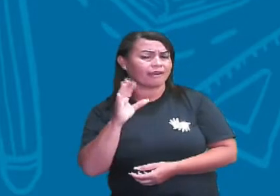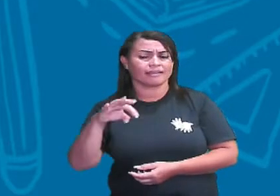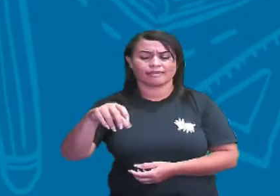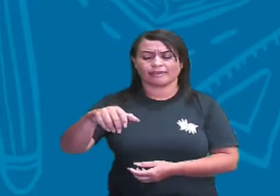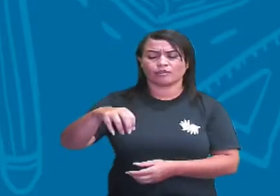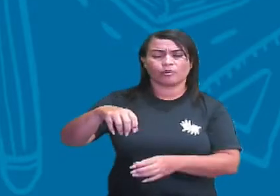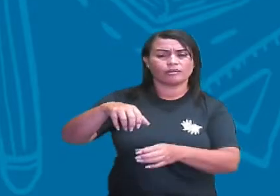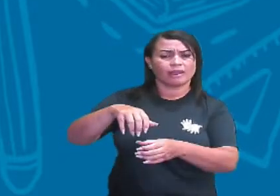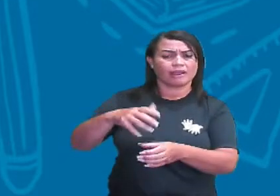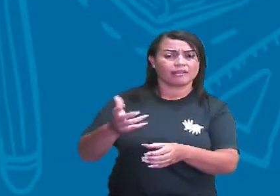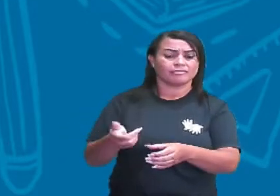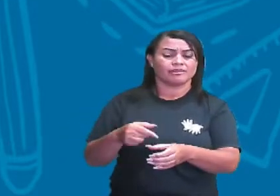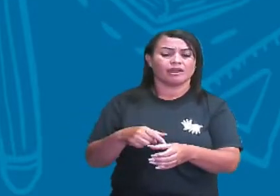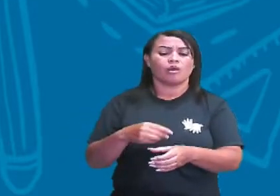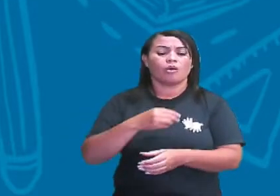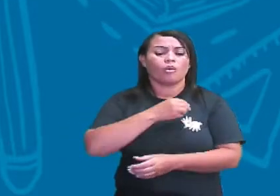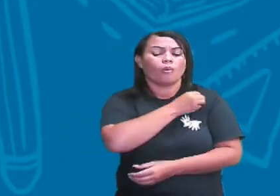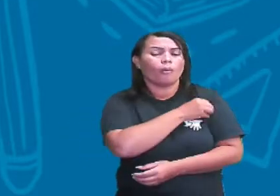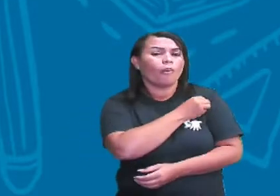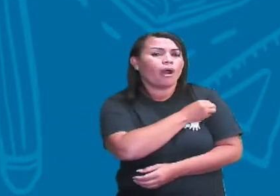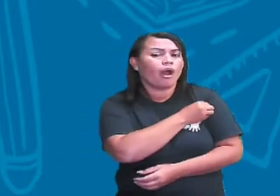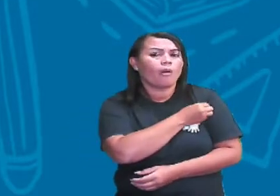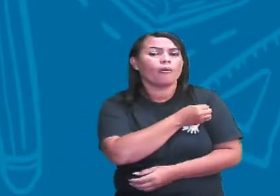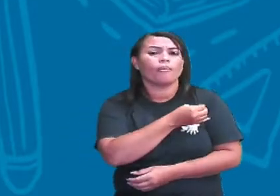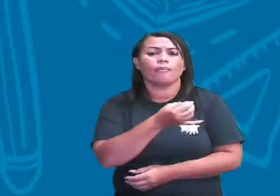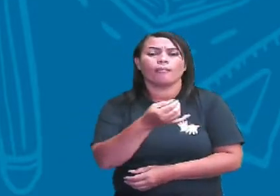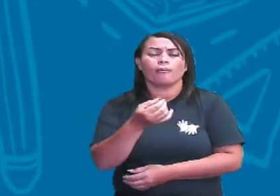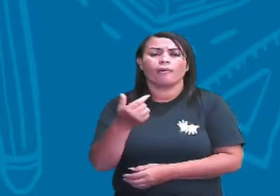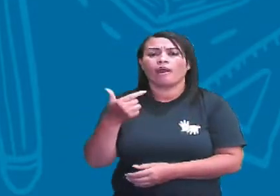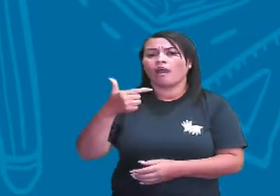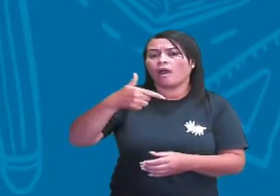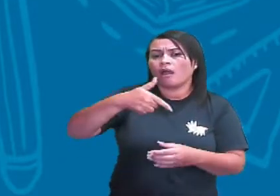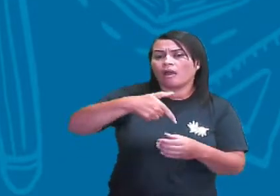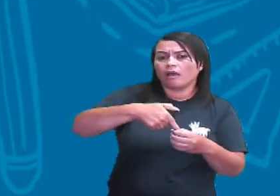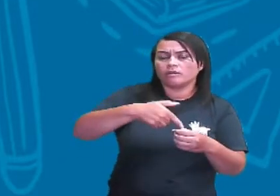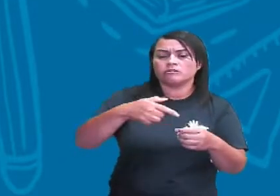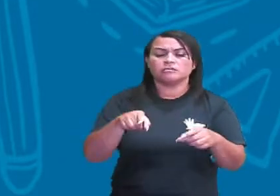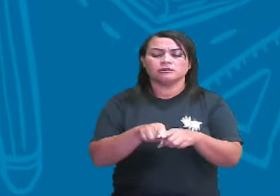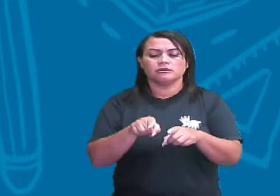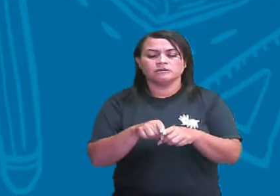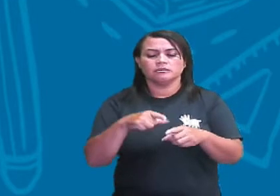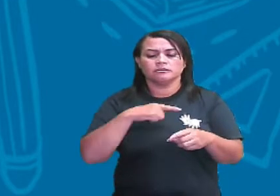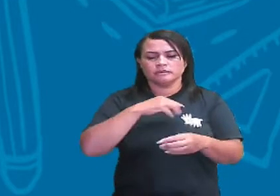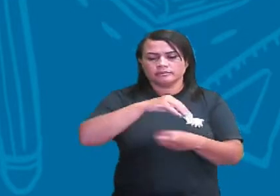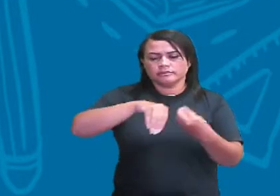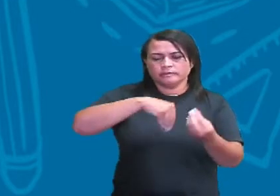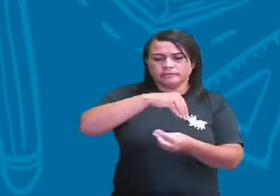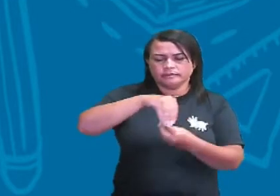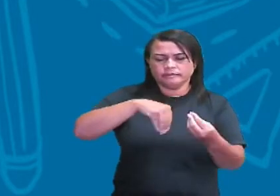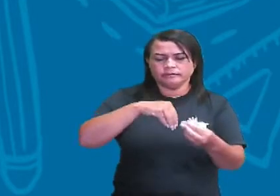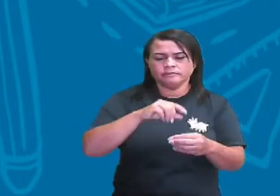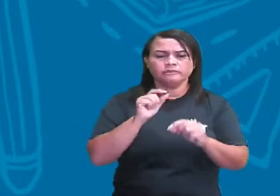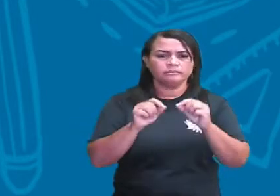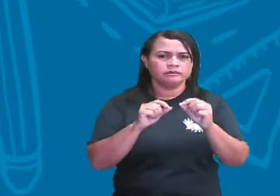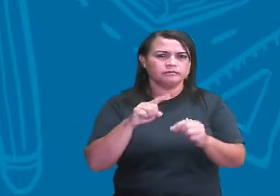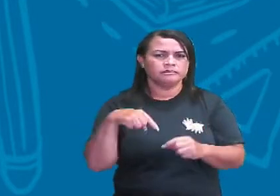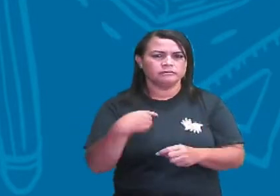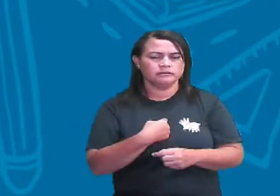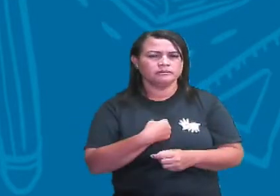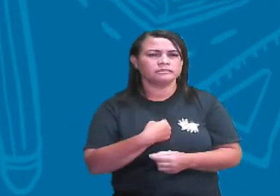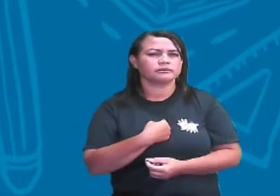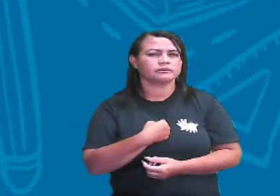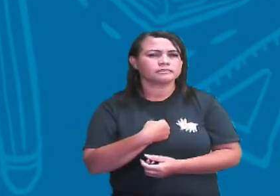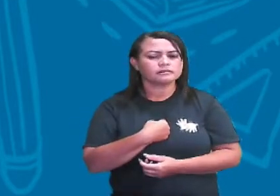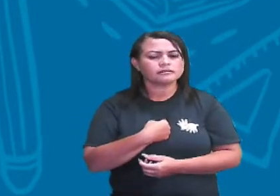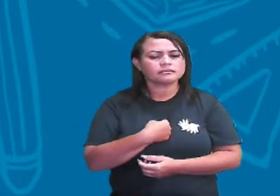torneira. O álcool, a gasolina são substâncias, são misturas. Não é que nós pensamos que é